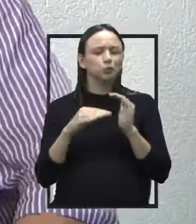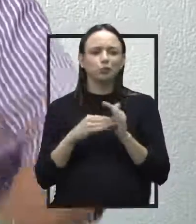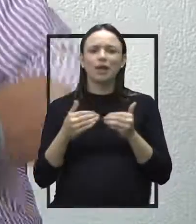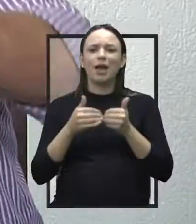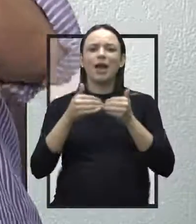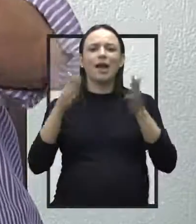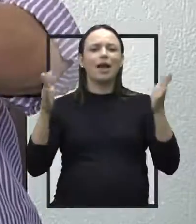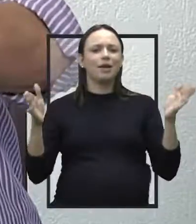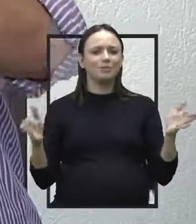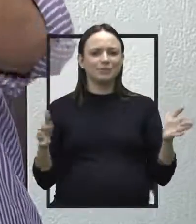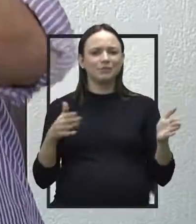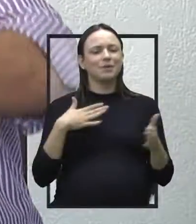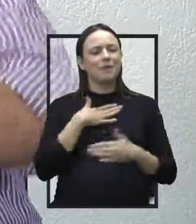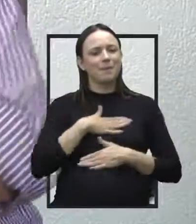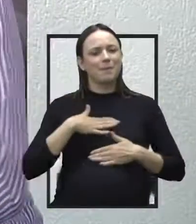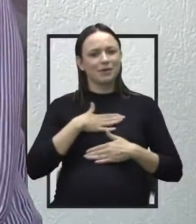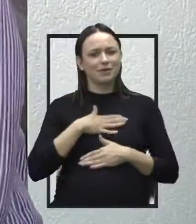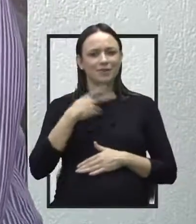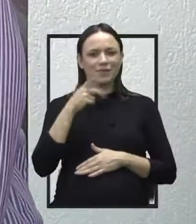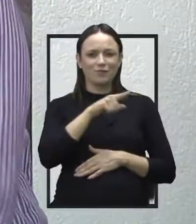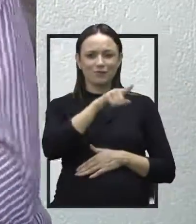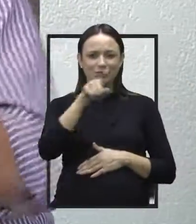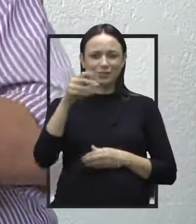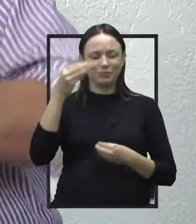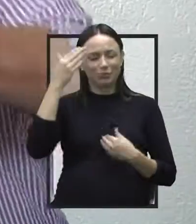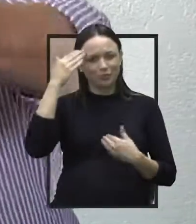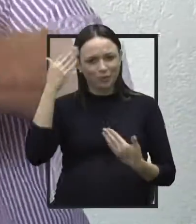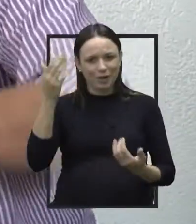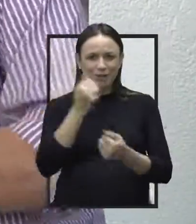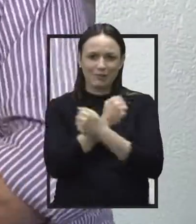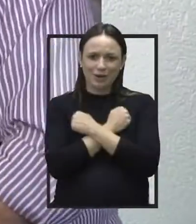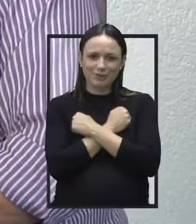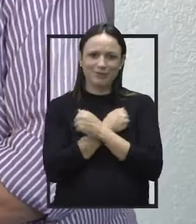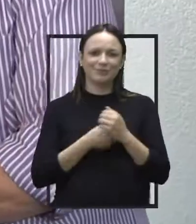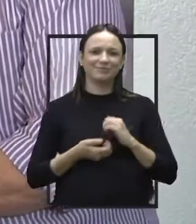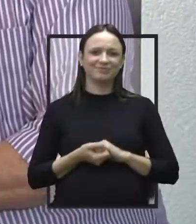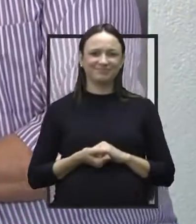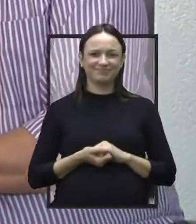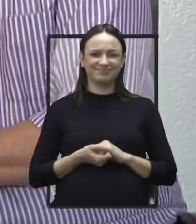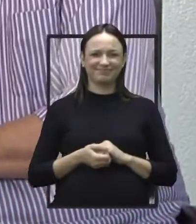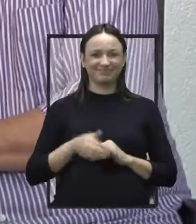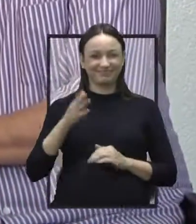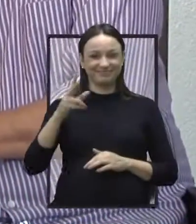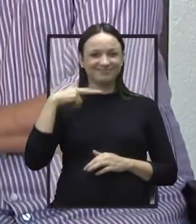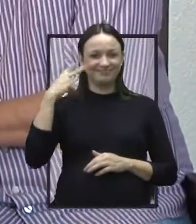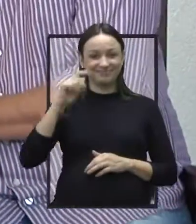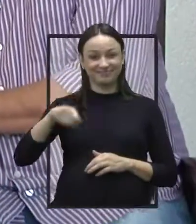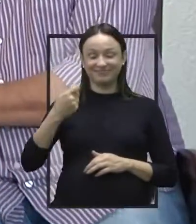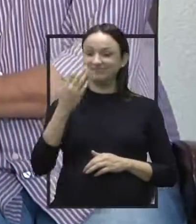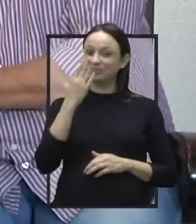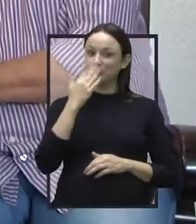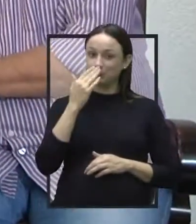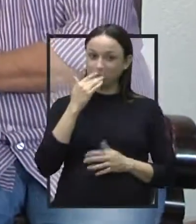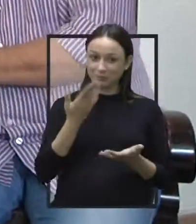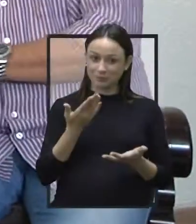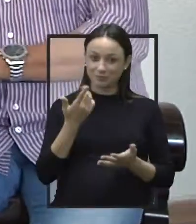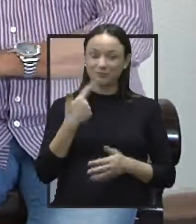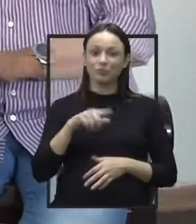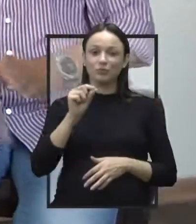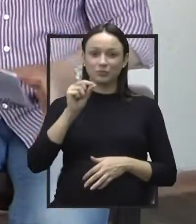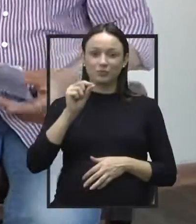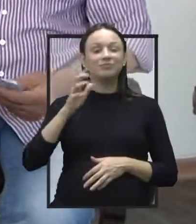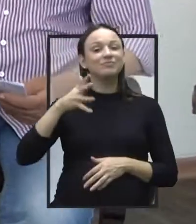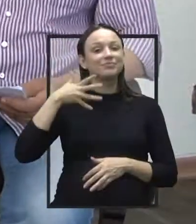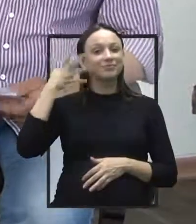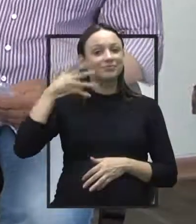portas abertas e sempre um prazer estar falando com vocês. Muito obrigado, um grande abraço. Esse foi o vereador José Carlos Borgo em